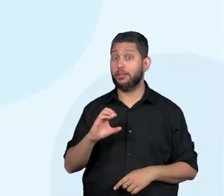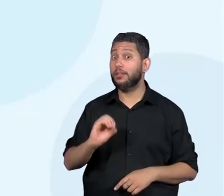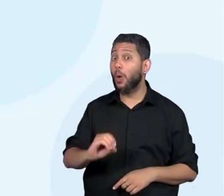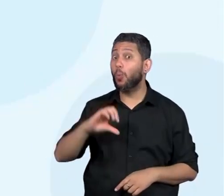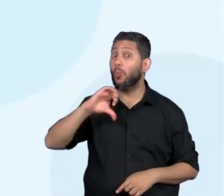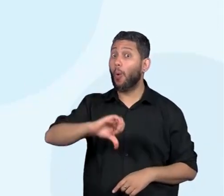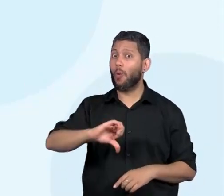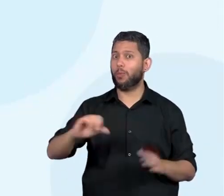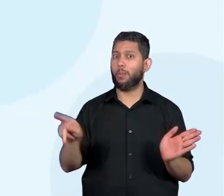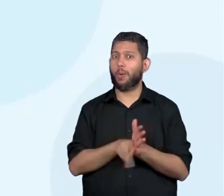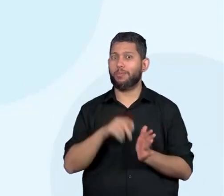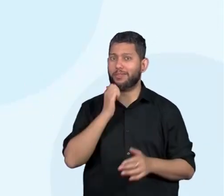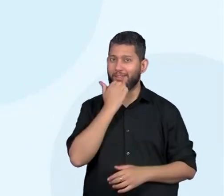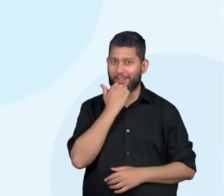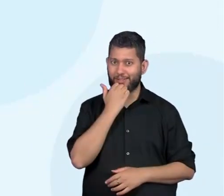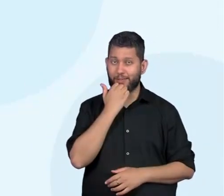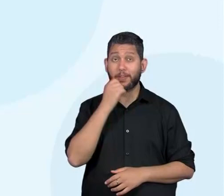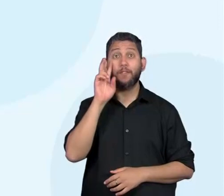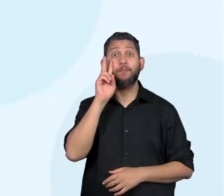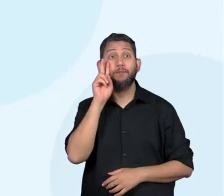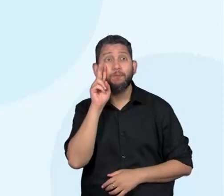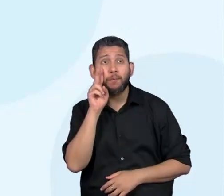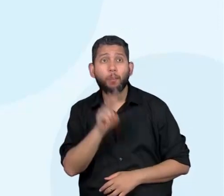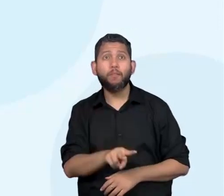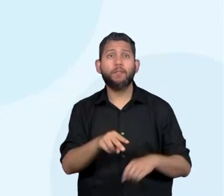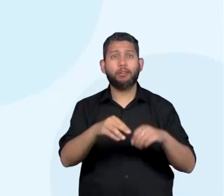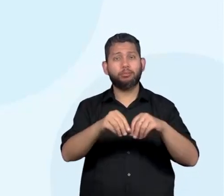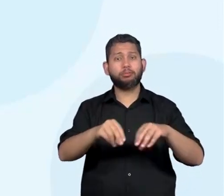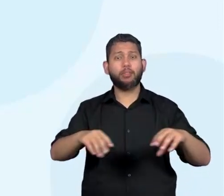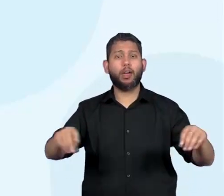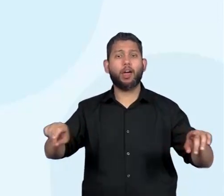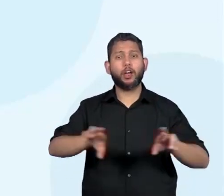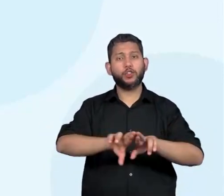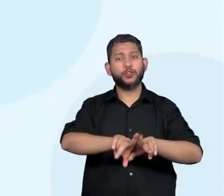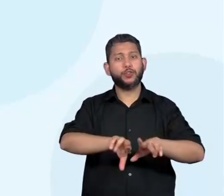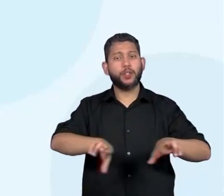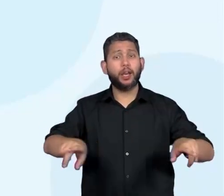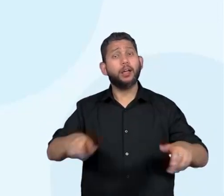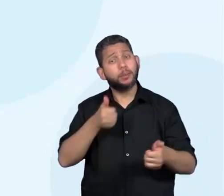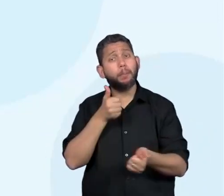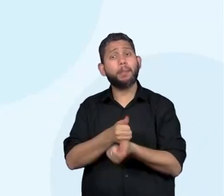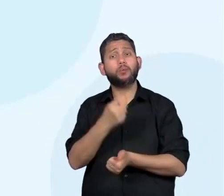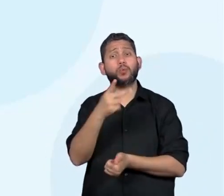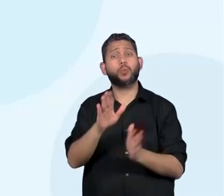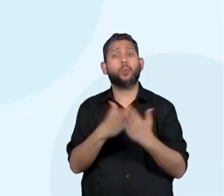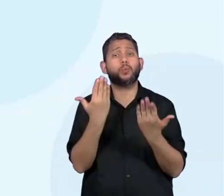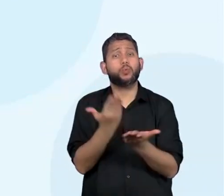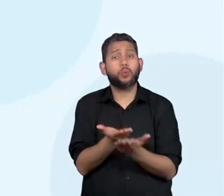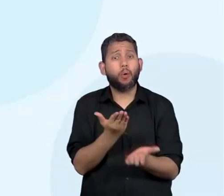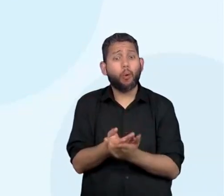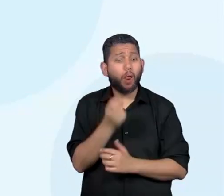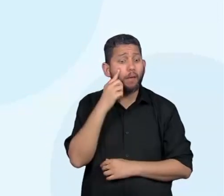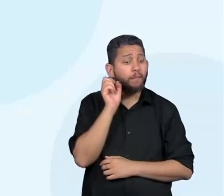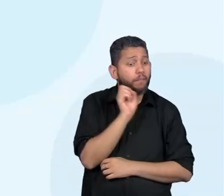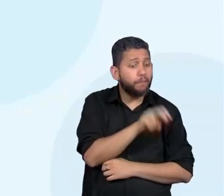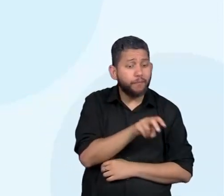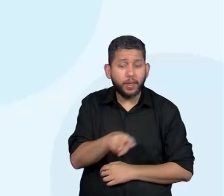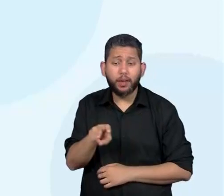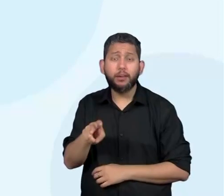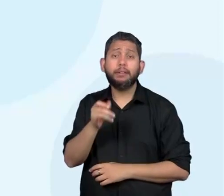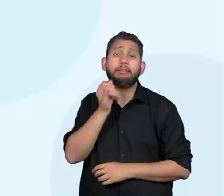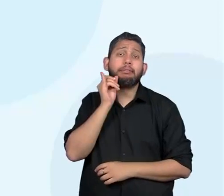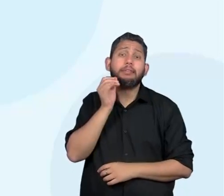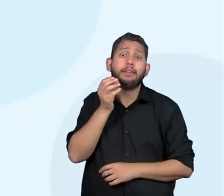de ciências, classificar diferentes amostras de solo do entorno da escola e reconhecer suas características, como a